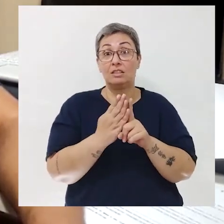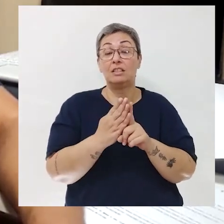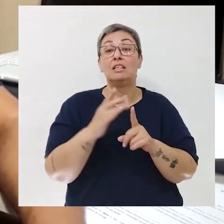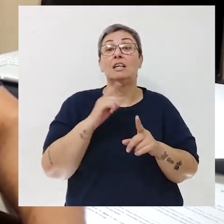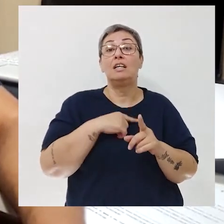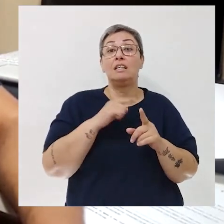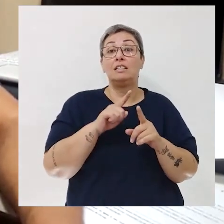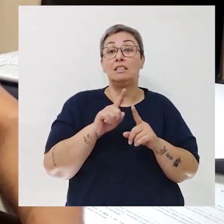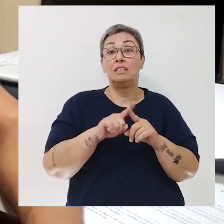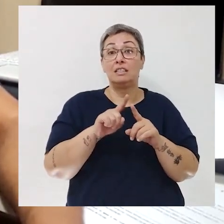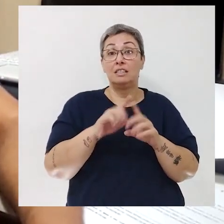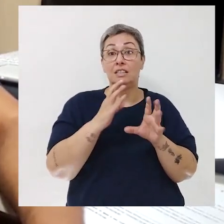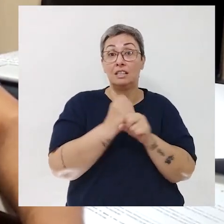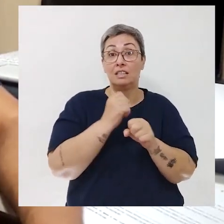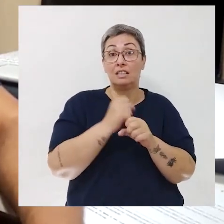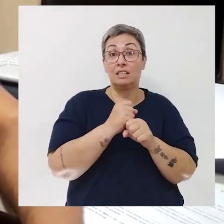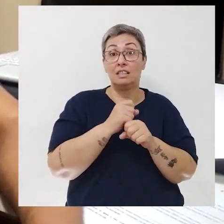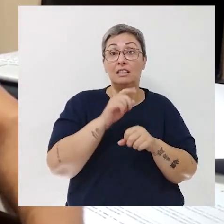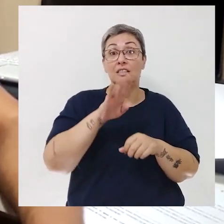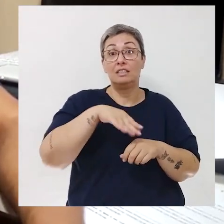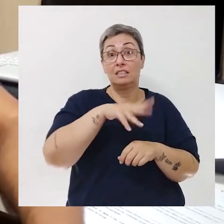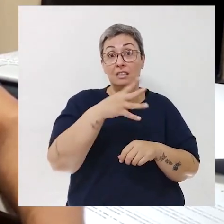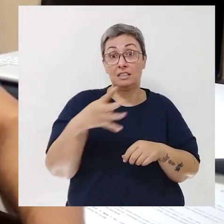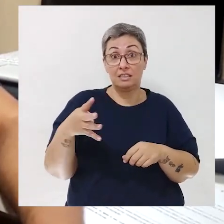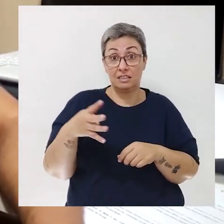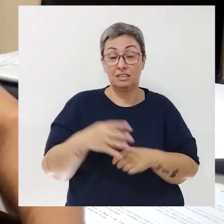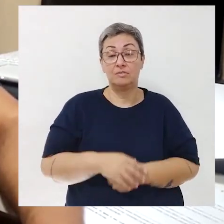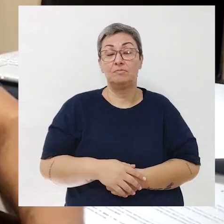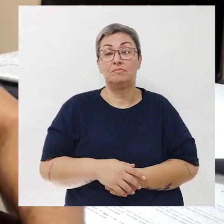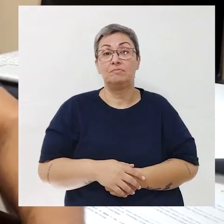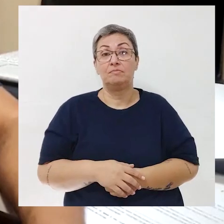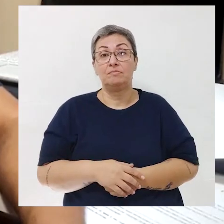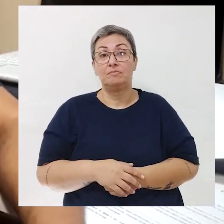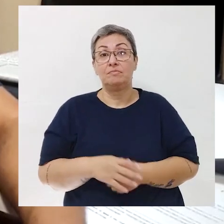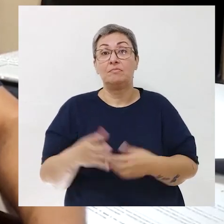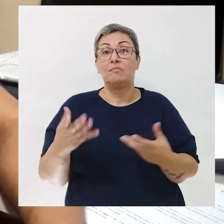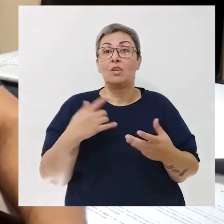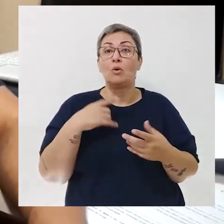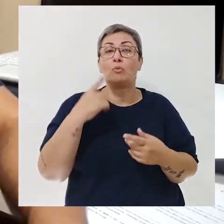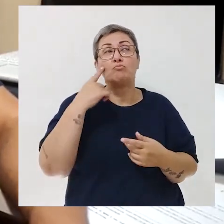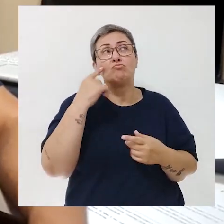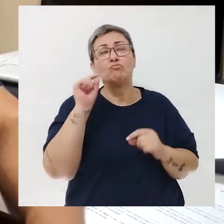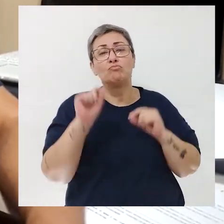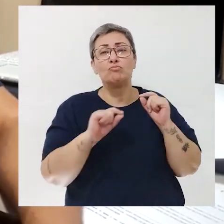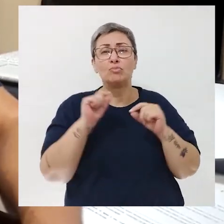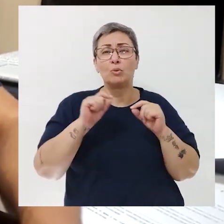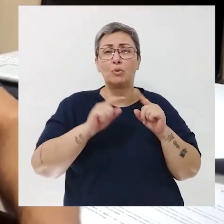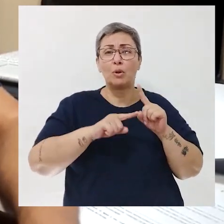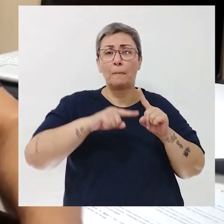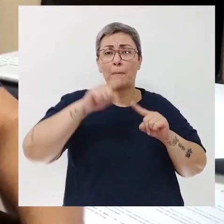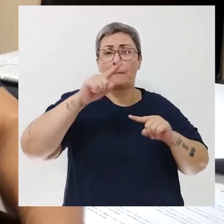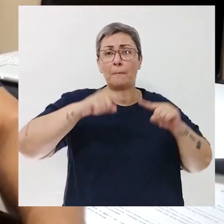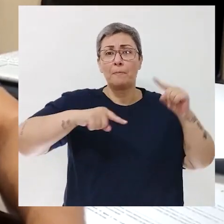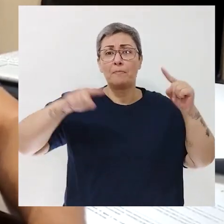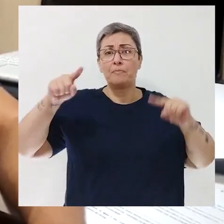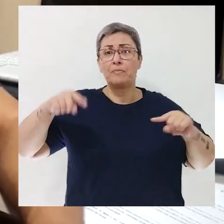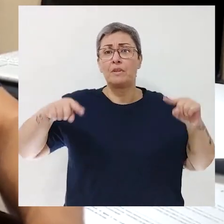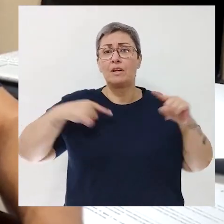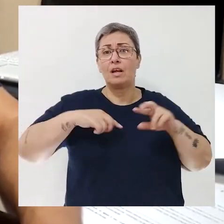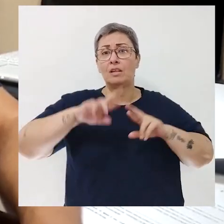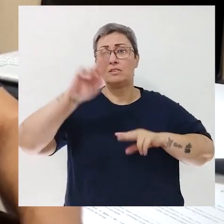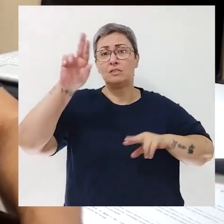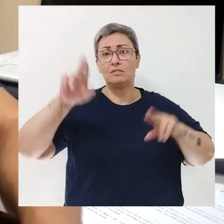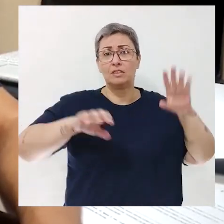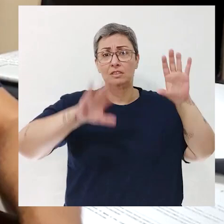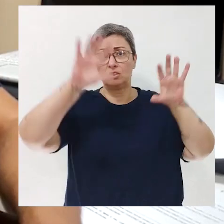de Geografia e Estatística. Uma noção sobre a evolução, as